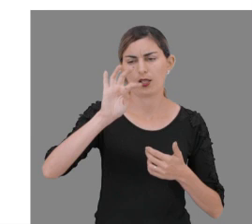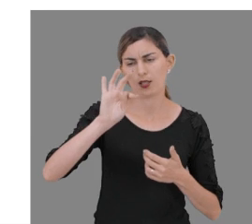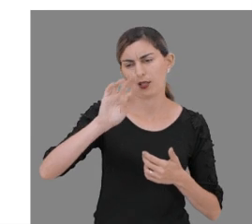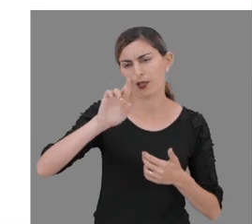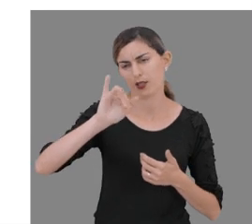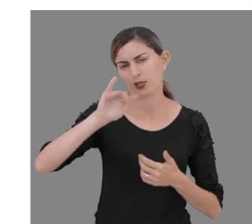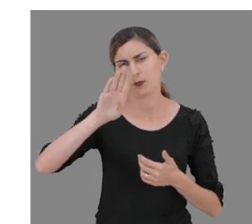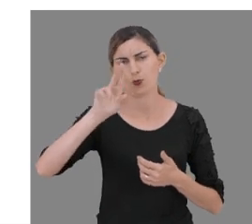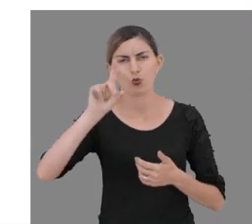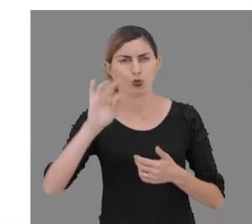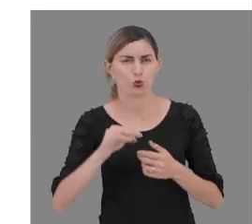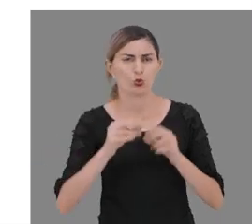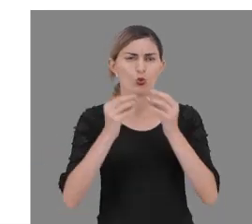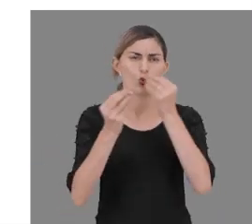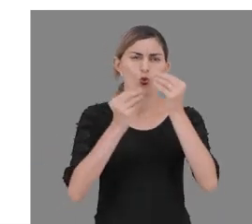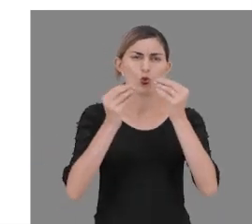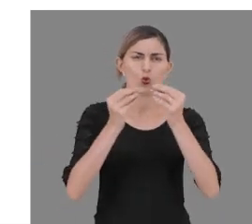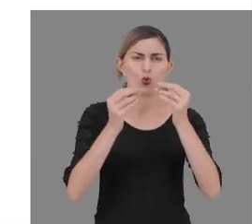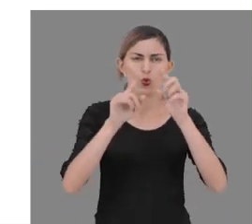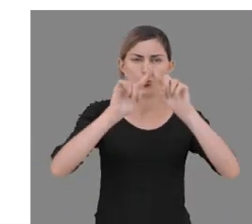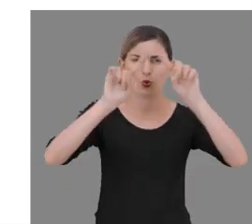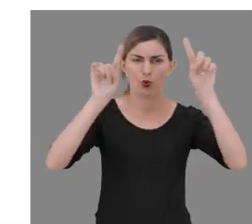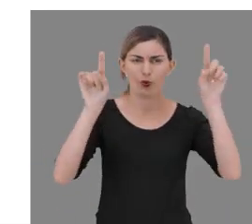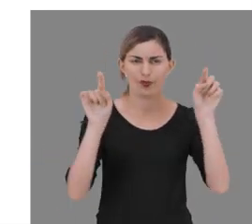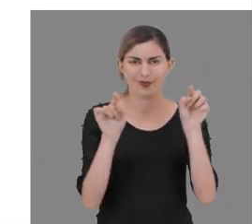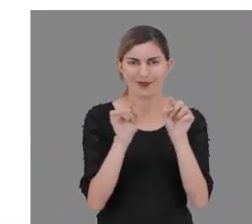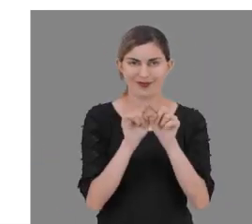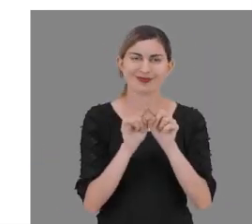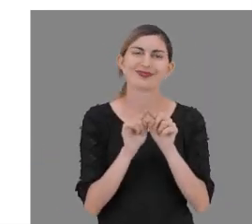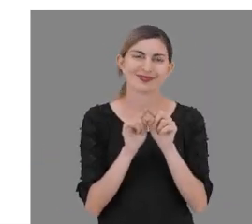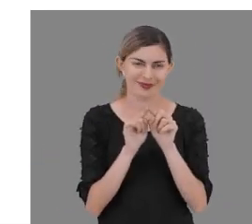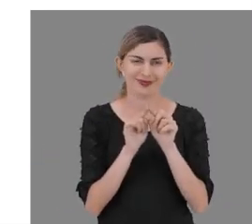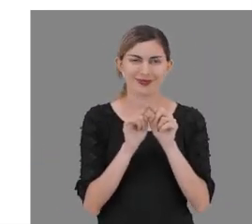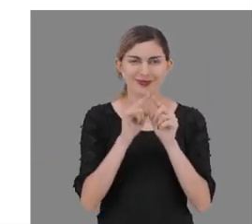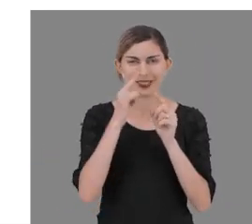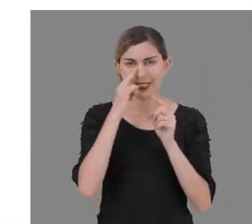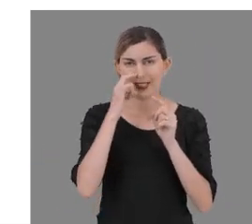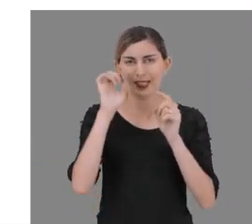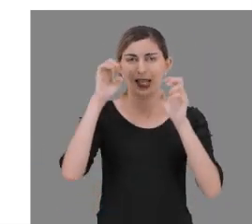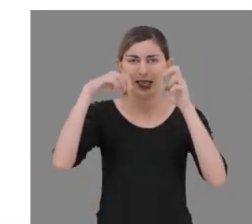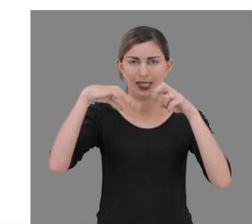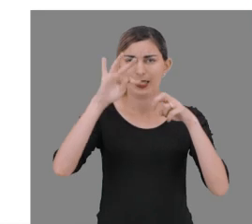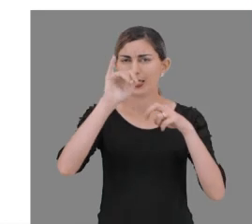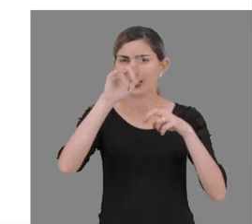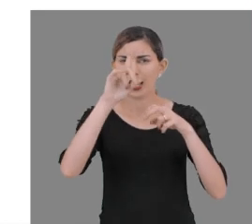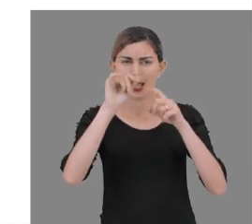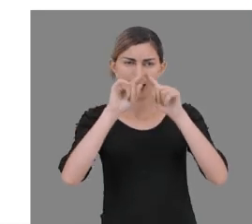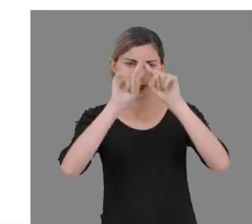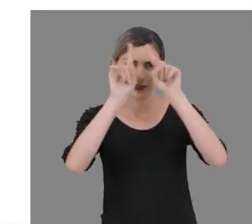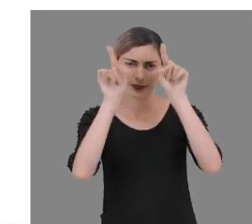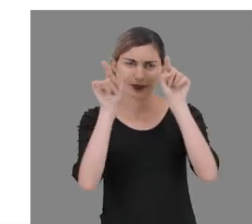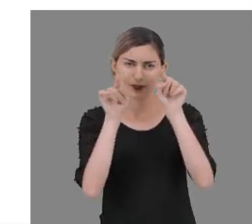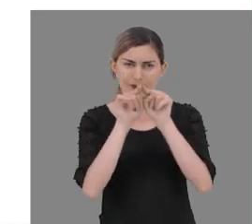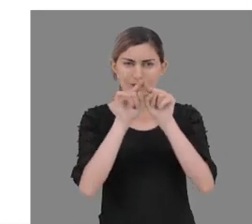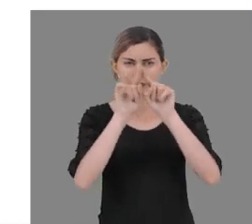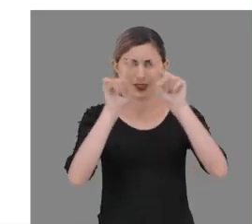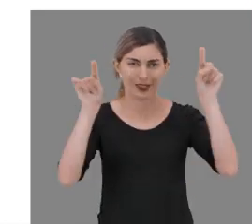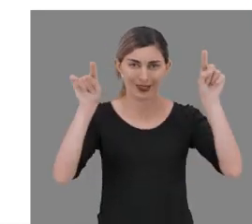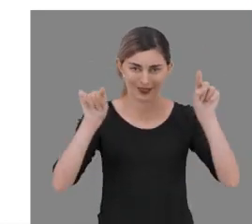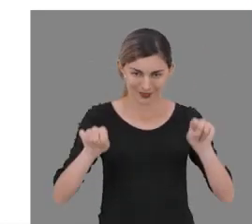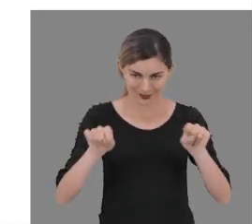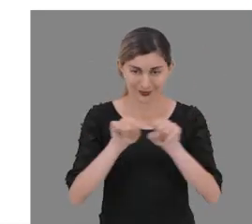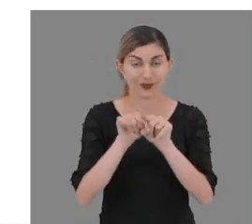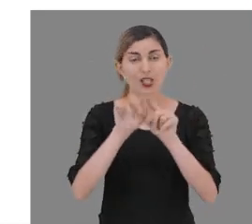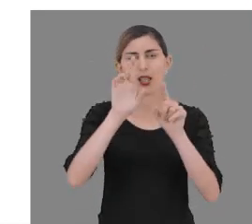atributo ele tem o formato de uma elipse. A entidade tem o formato de